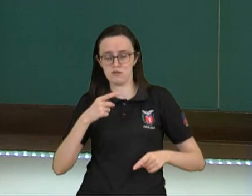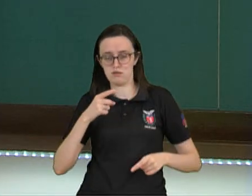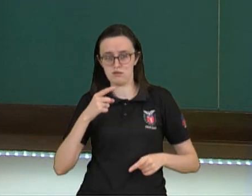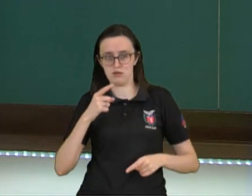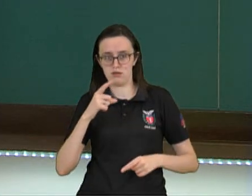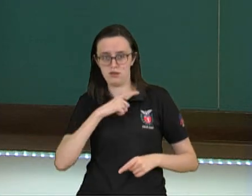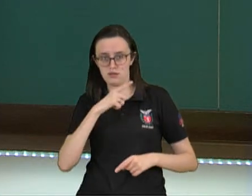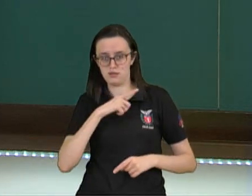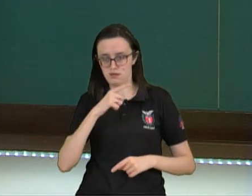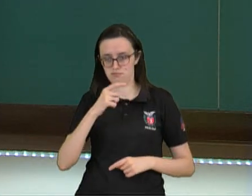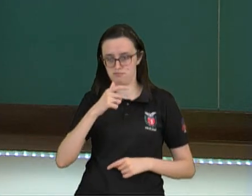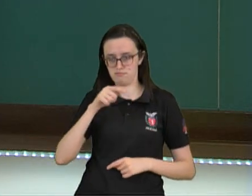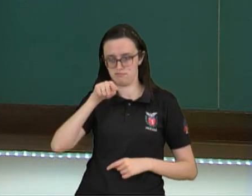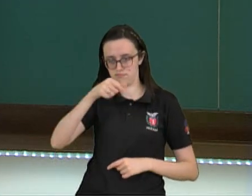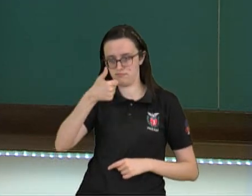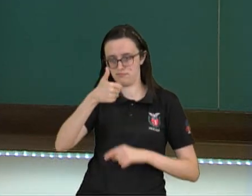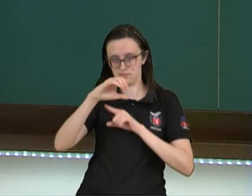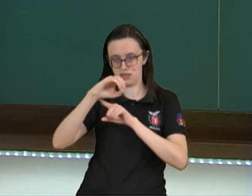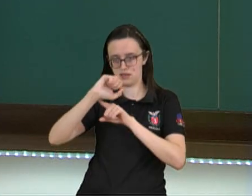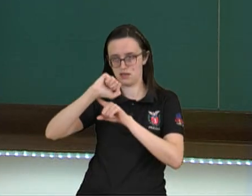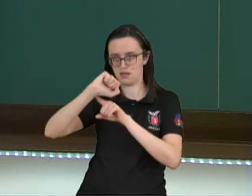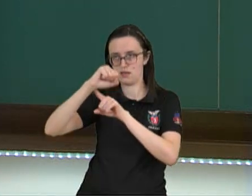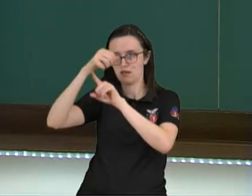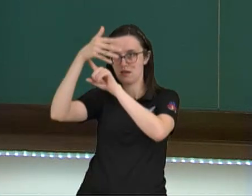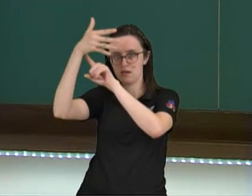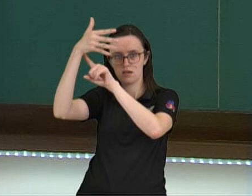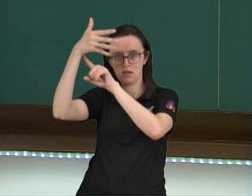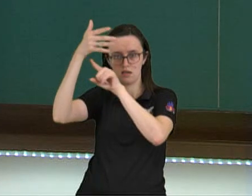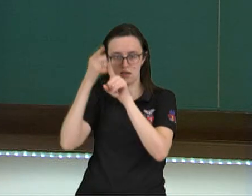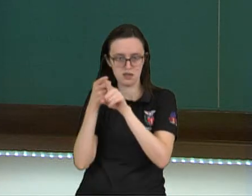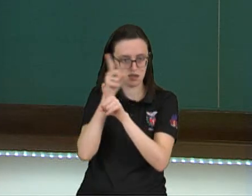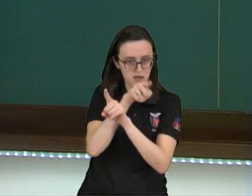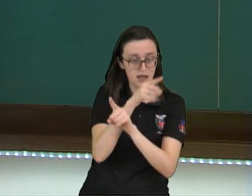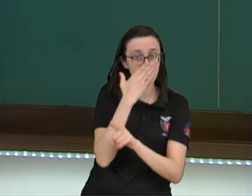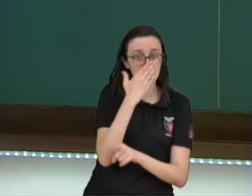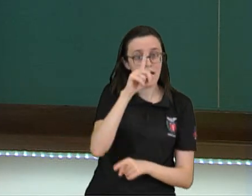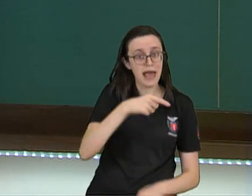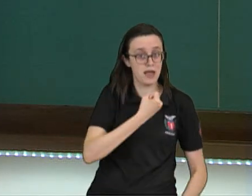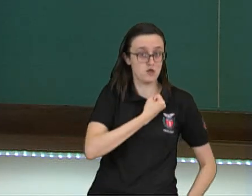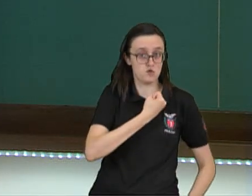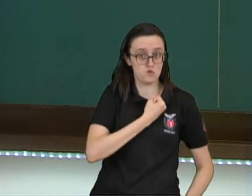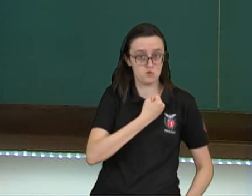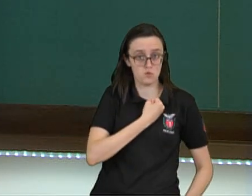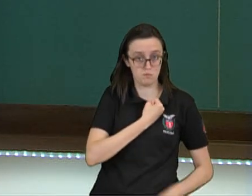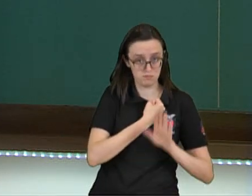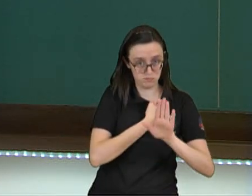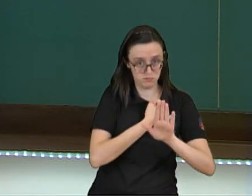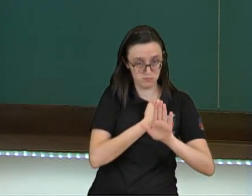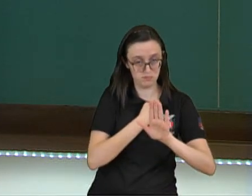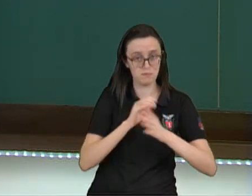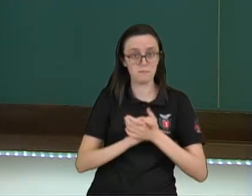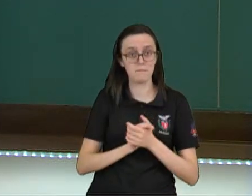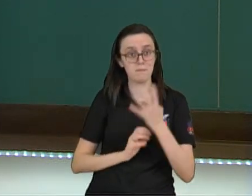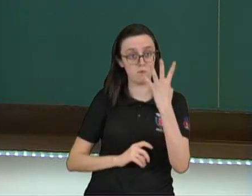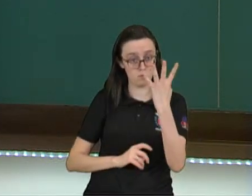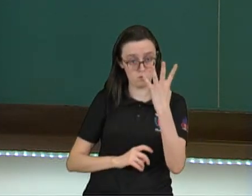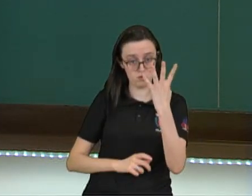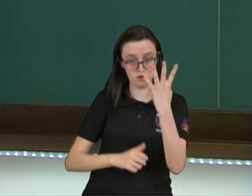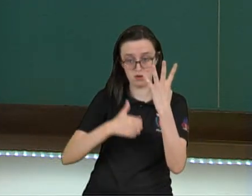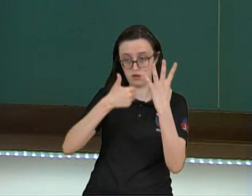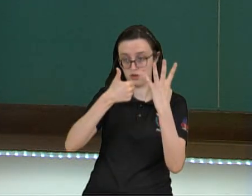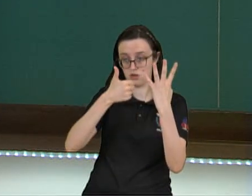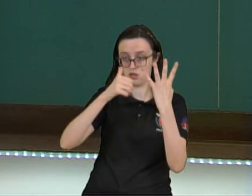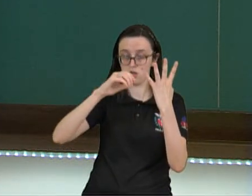frente da potência tem que ser entre 1 e 10. Então, não podia ser o 40. Então, eu tenho 9 algarismos até o 40. Mais